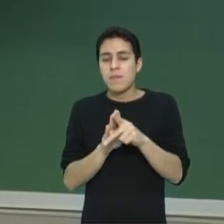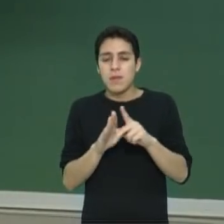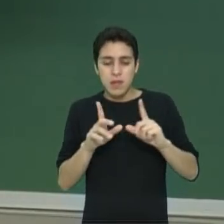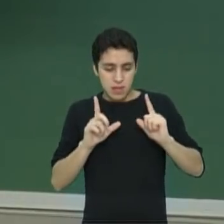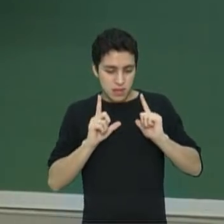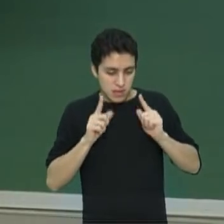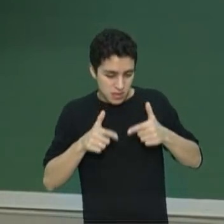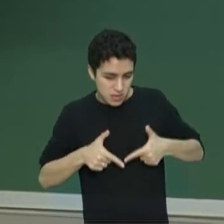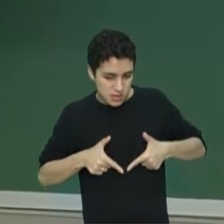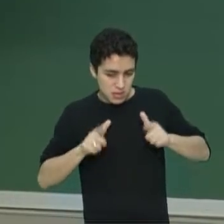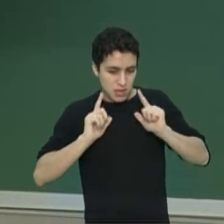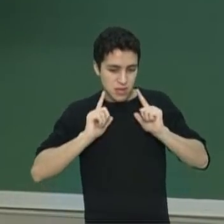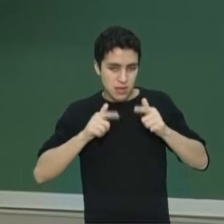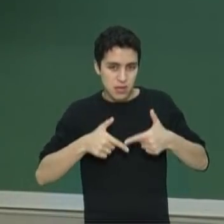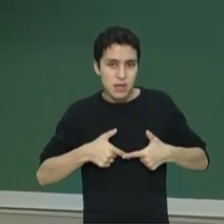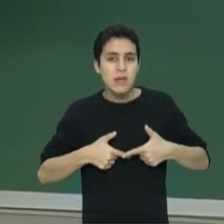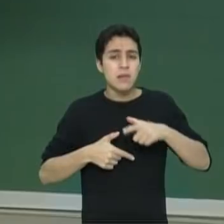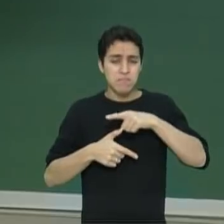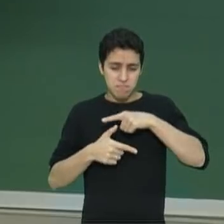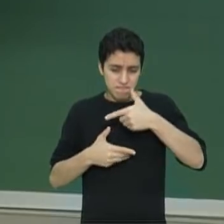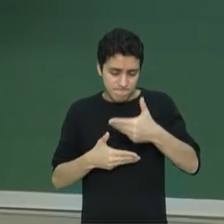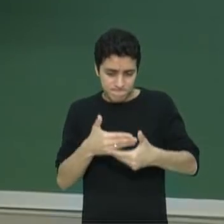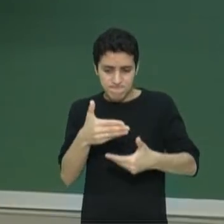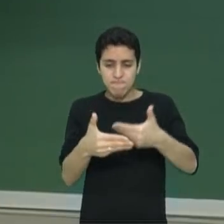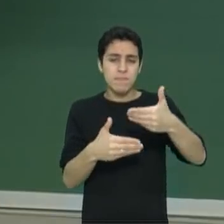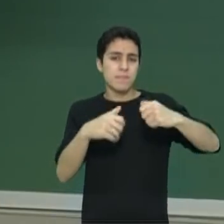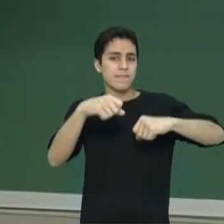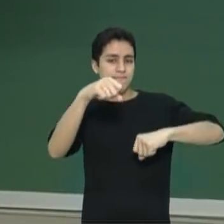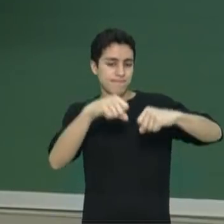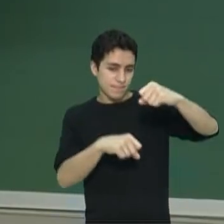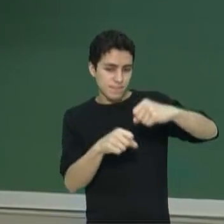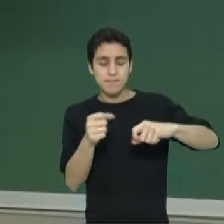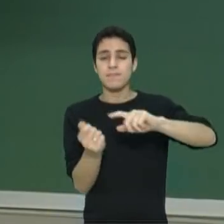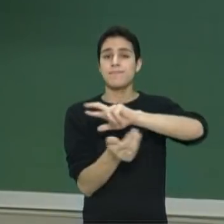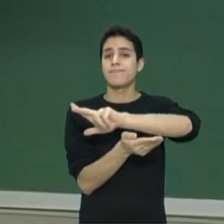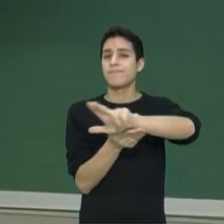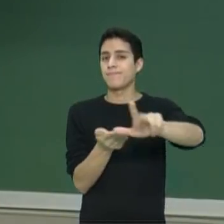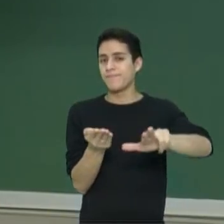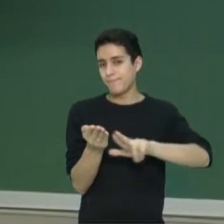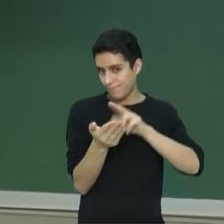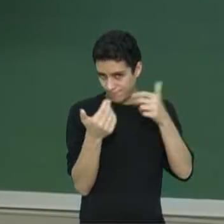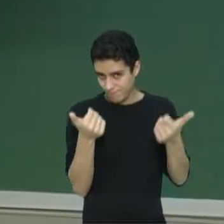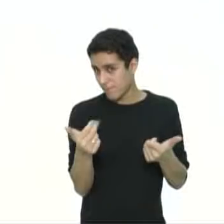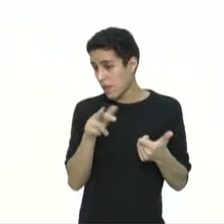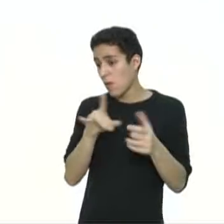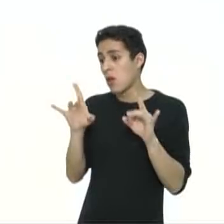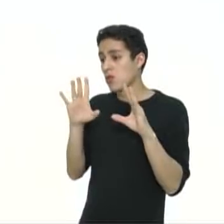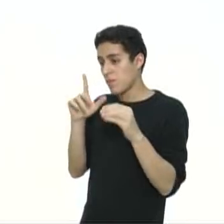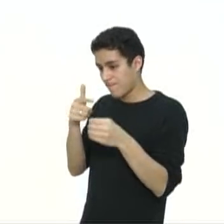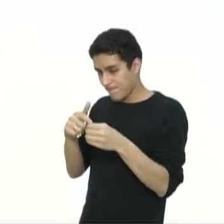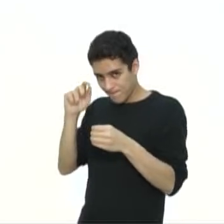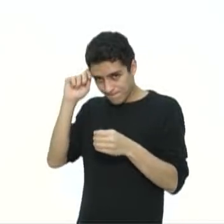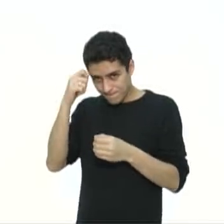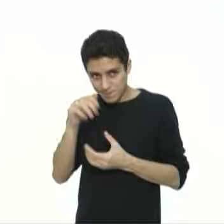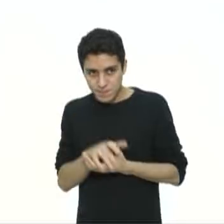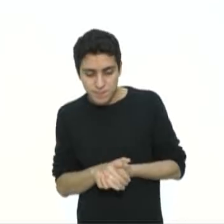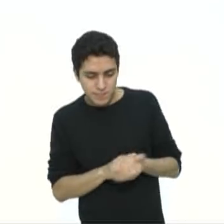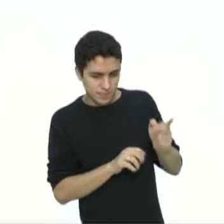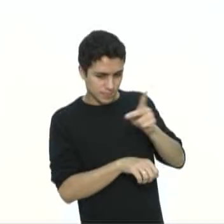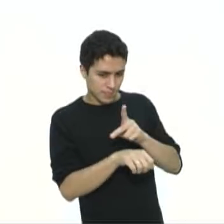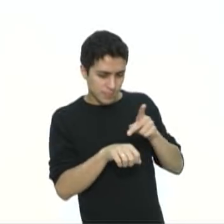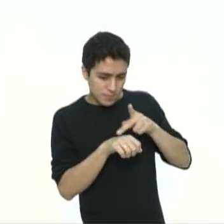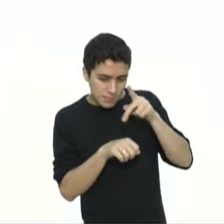Israel, que tem um desenvolvimento industrial diversificado, não só o petróleo. O país possui um